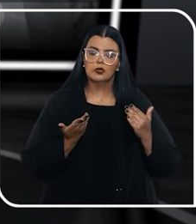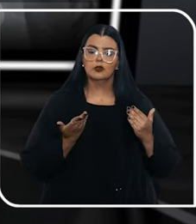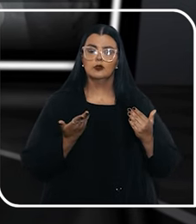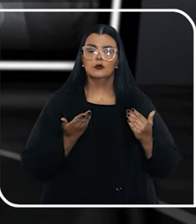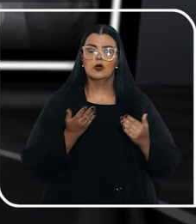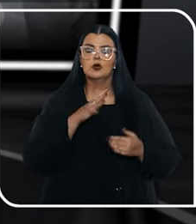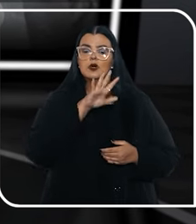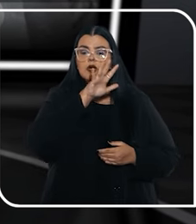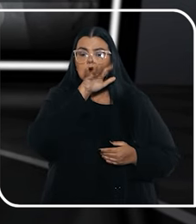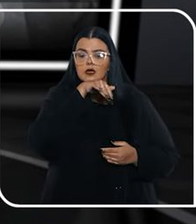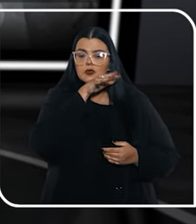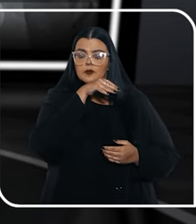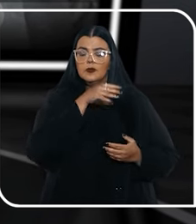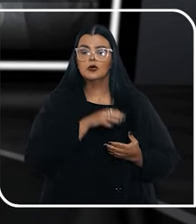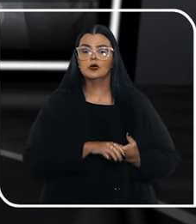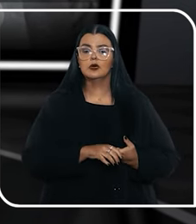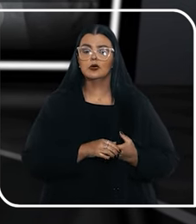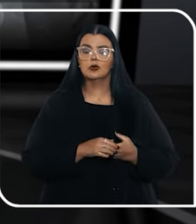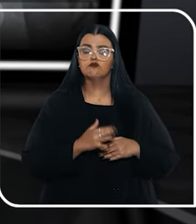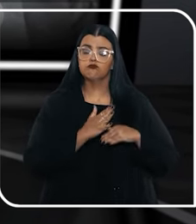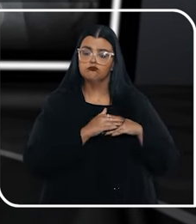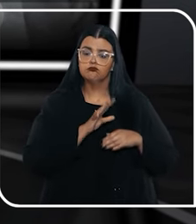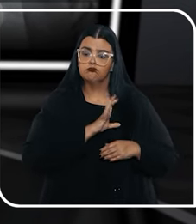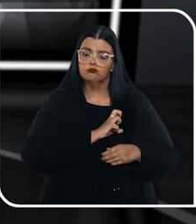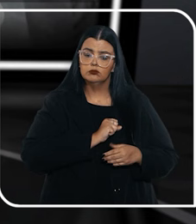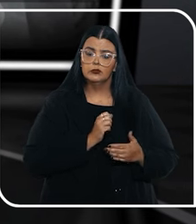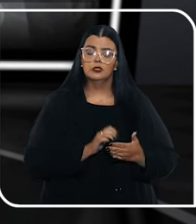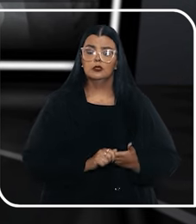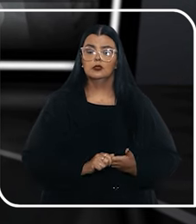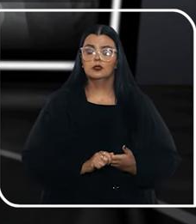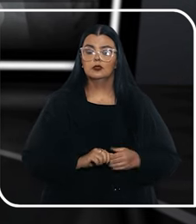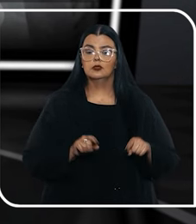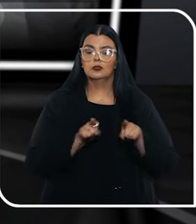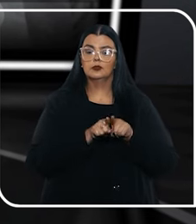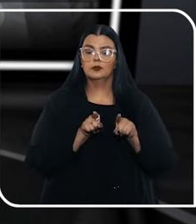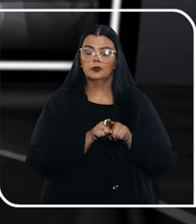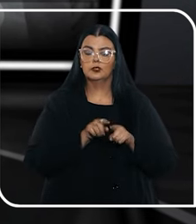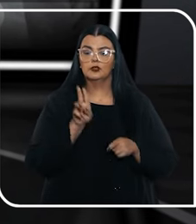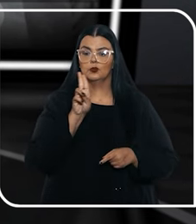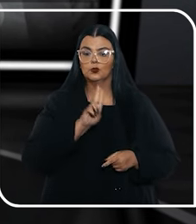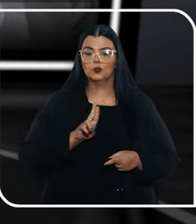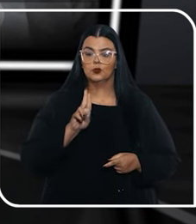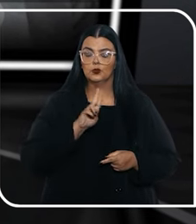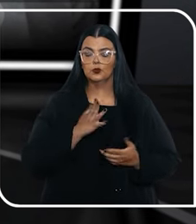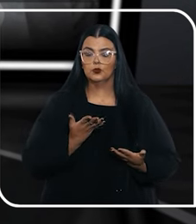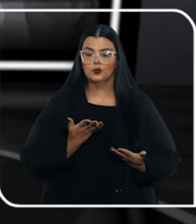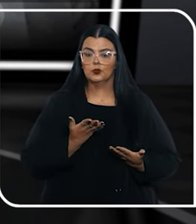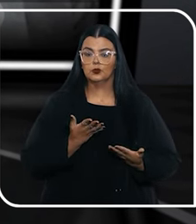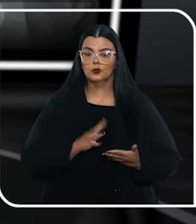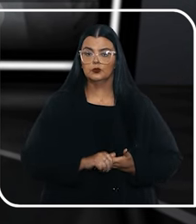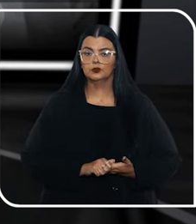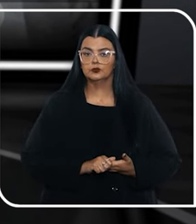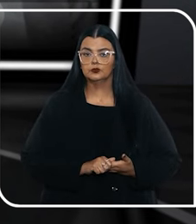né? Por ser um animal de estimação, questão do afeto, e tentei utilizar,